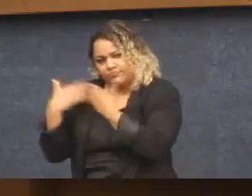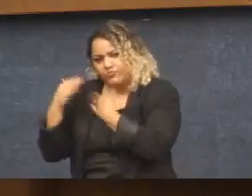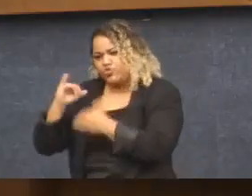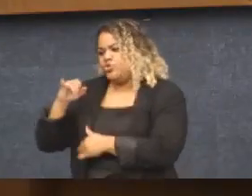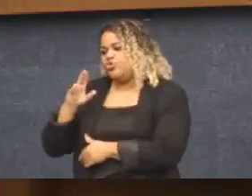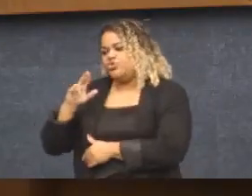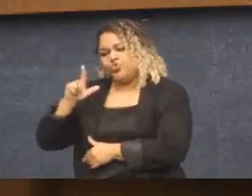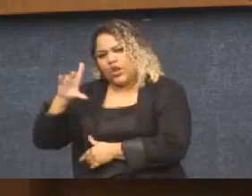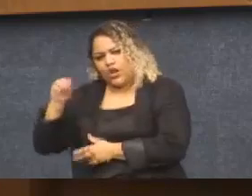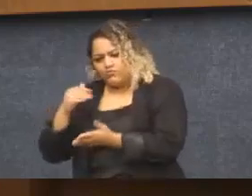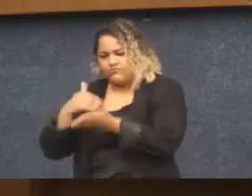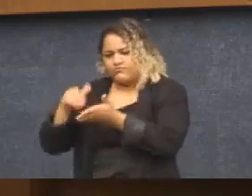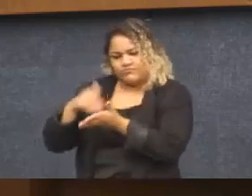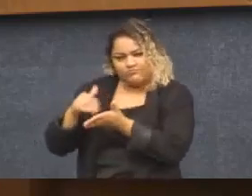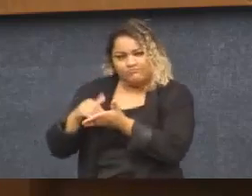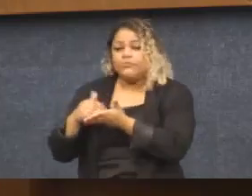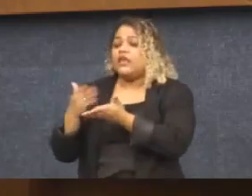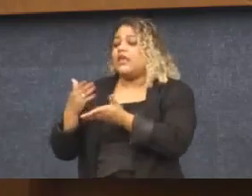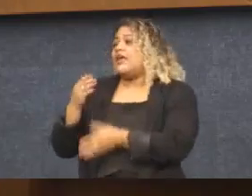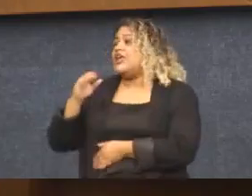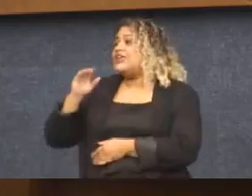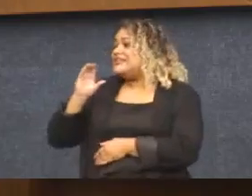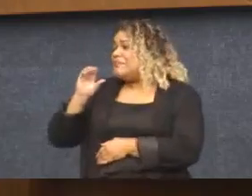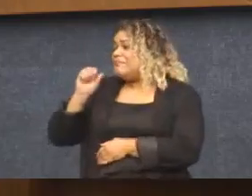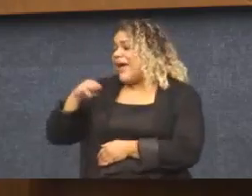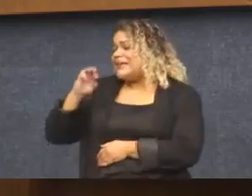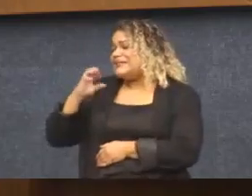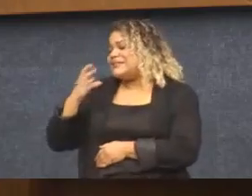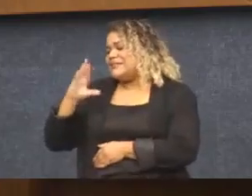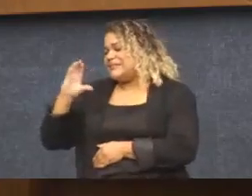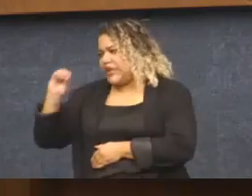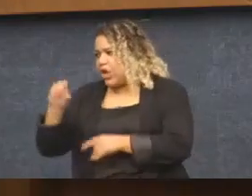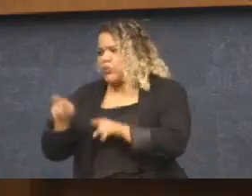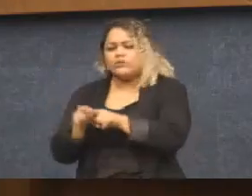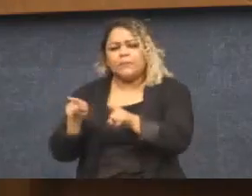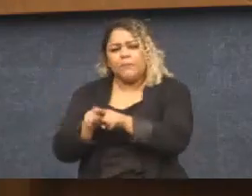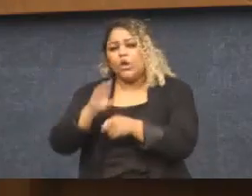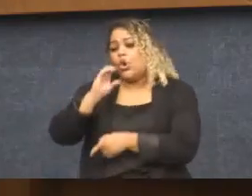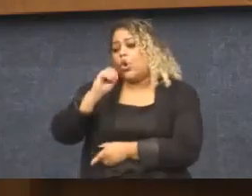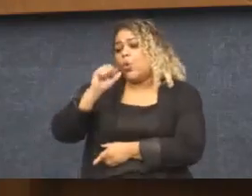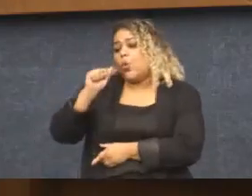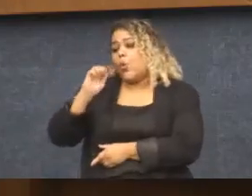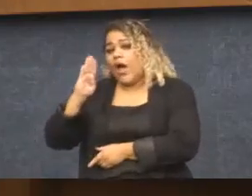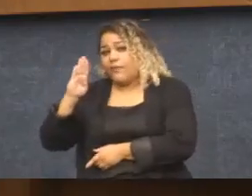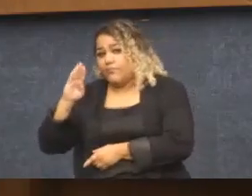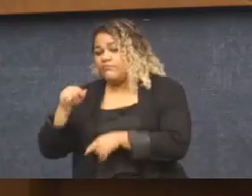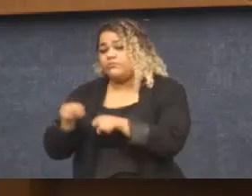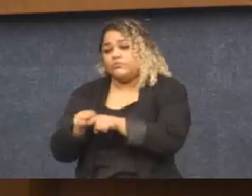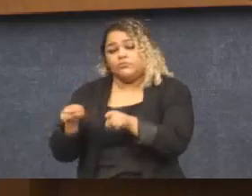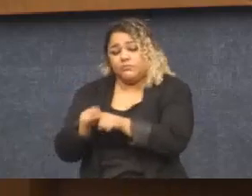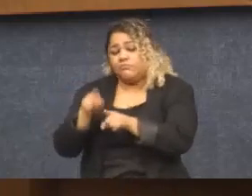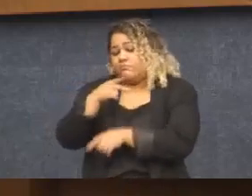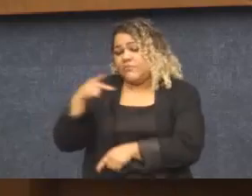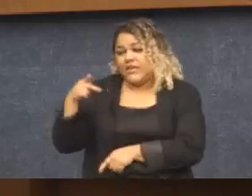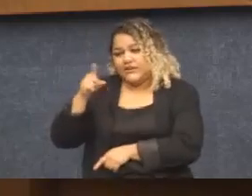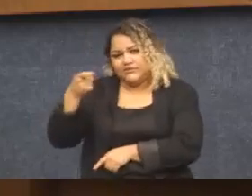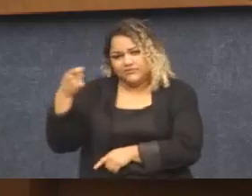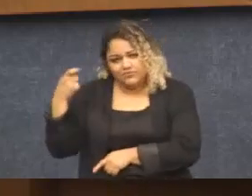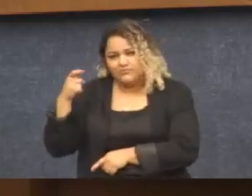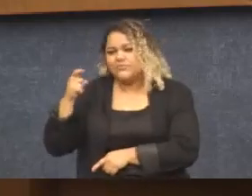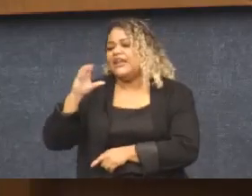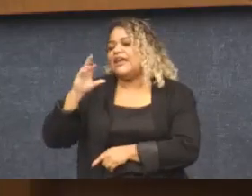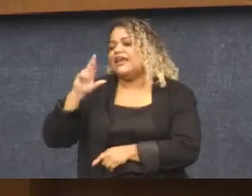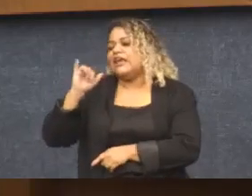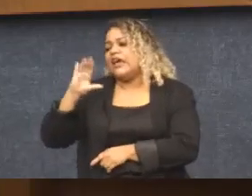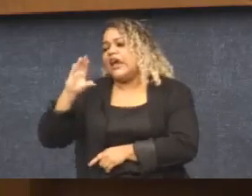bastante com o Marcel Beghini, conversei muito com a Coab, com o nosso presidente Ricardo, e infelizmente a gente